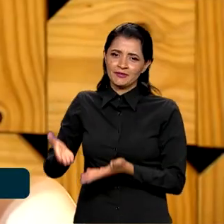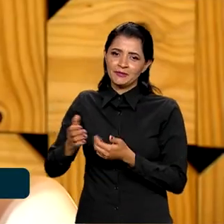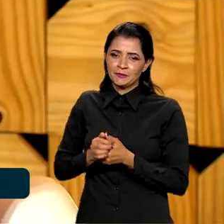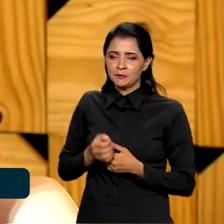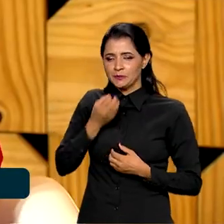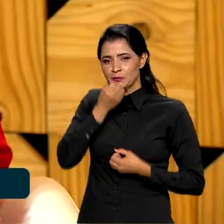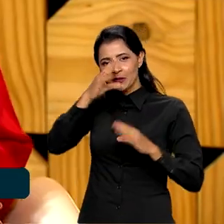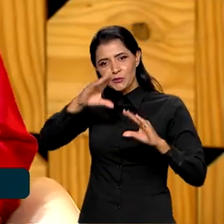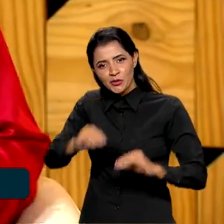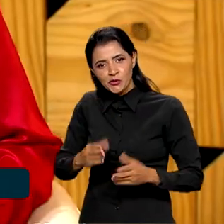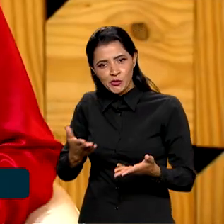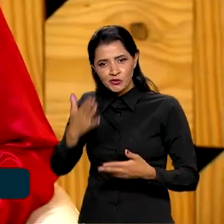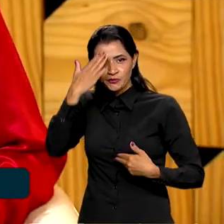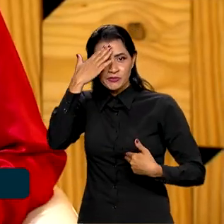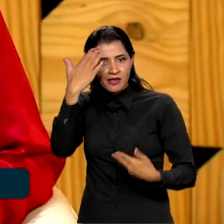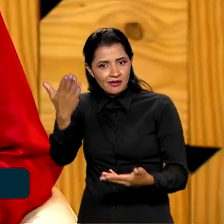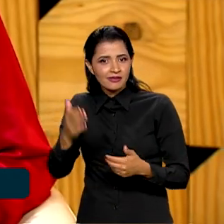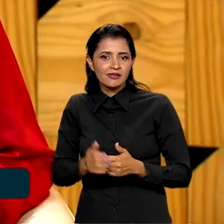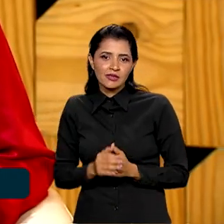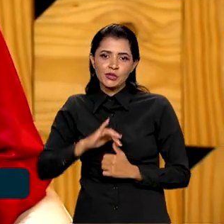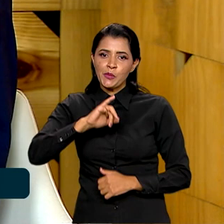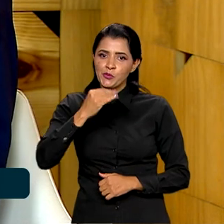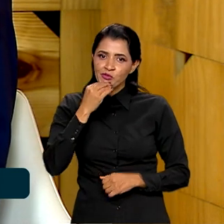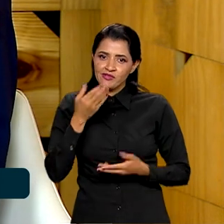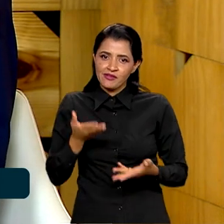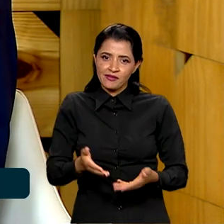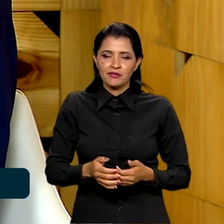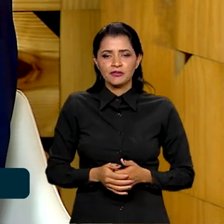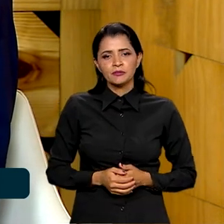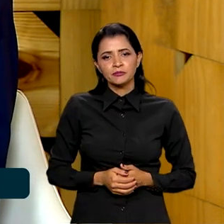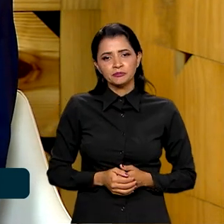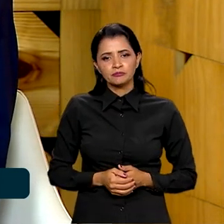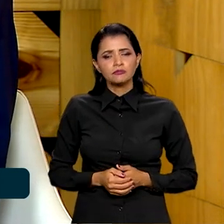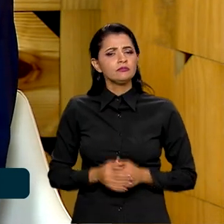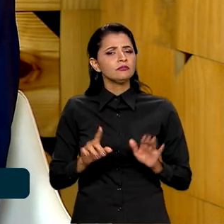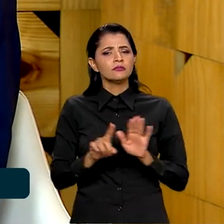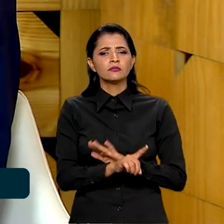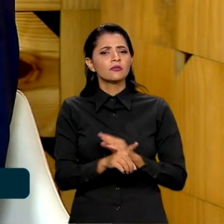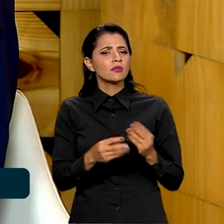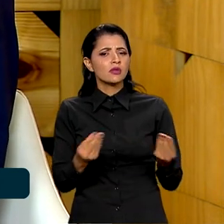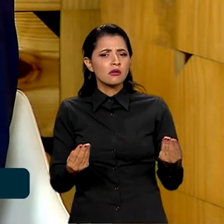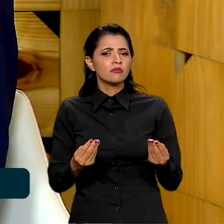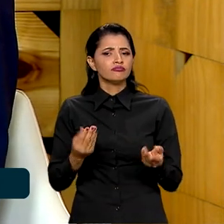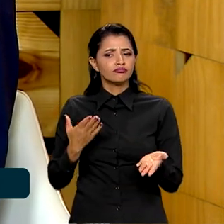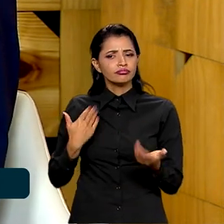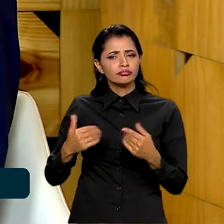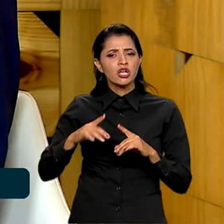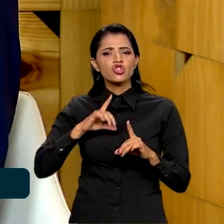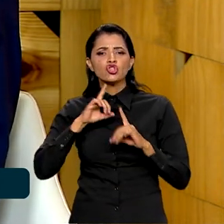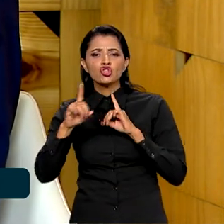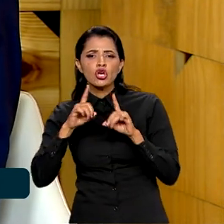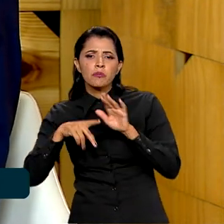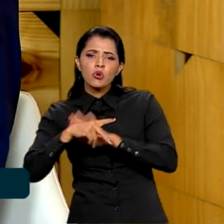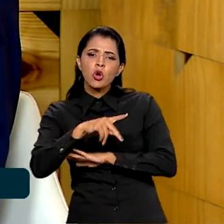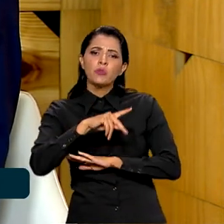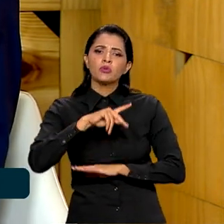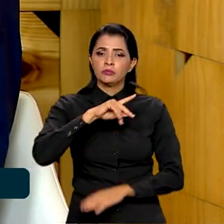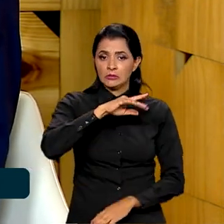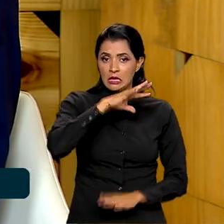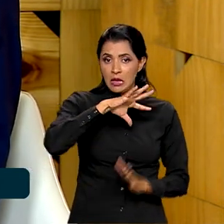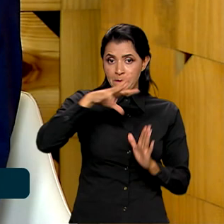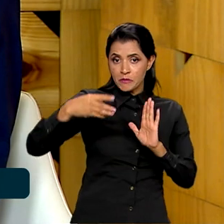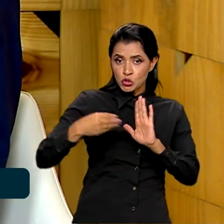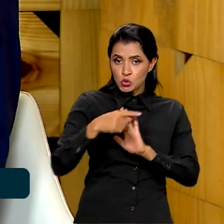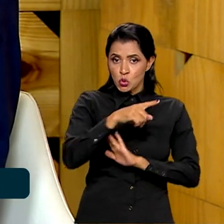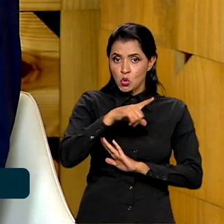noite, Roberto. Eu que agradeço a oportunidade. Tânia, os Diálogos da Amazônia antecedem um